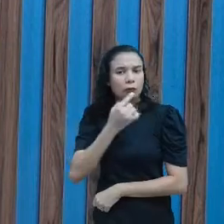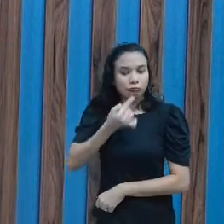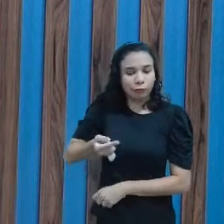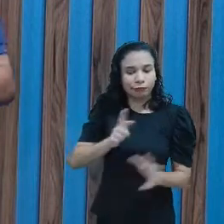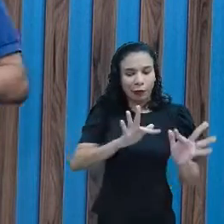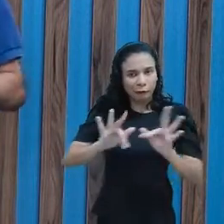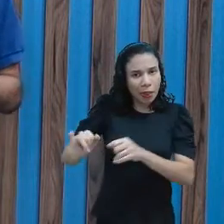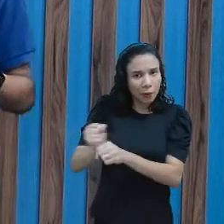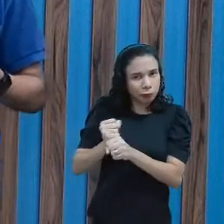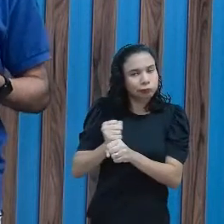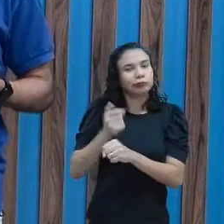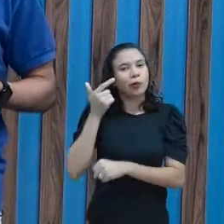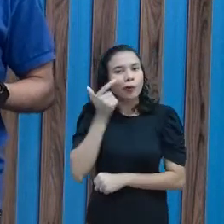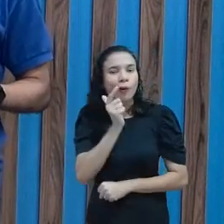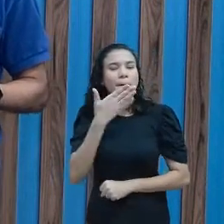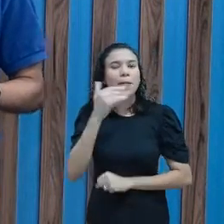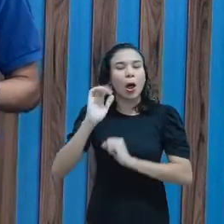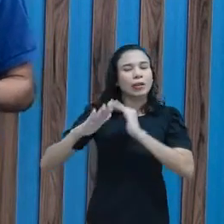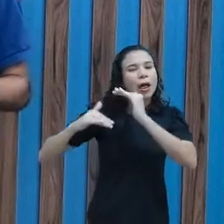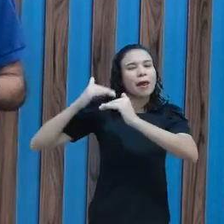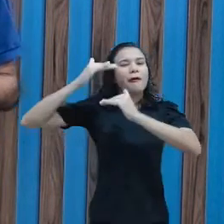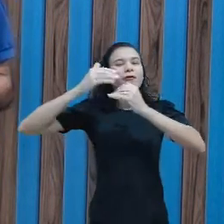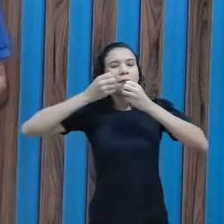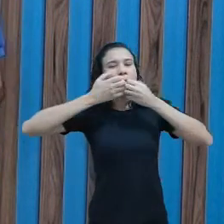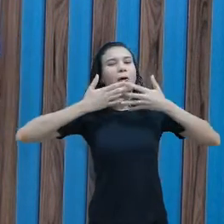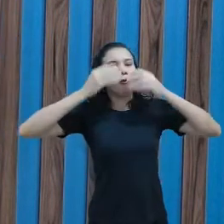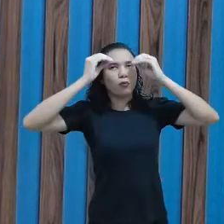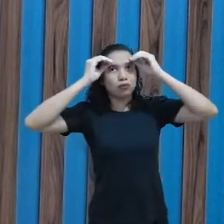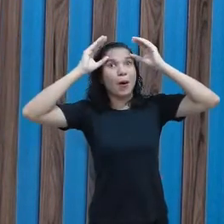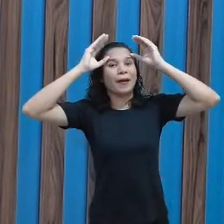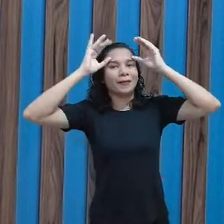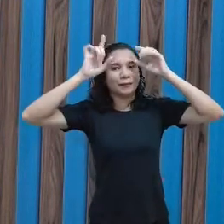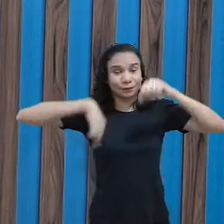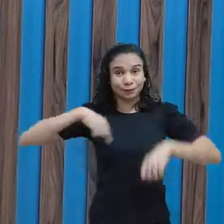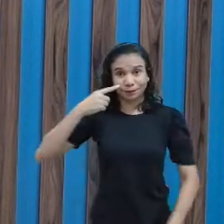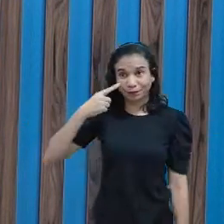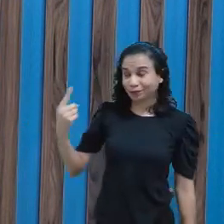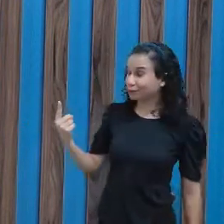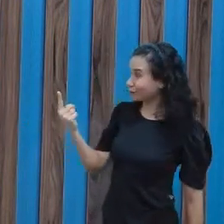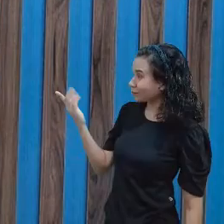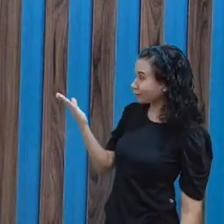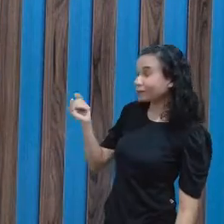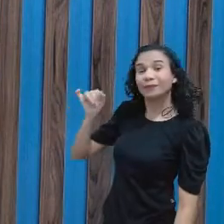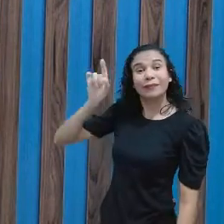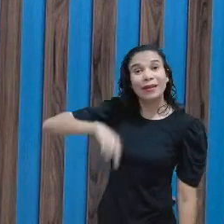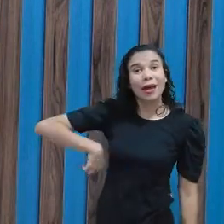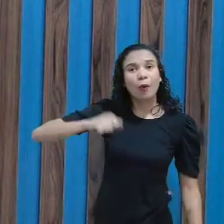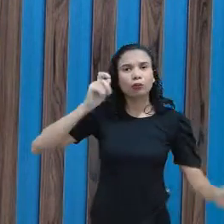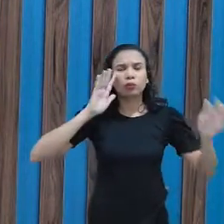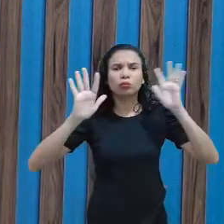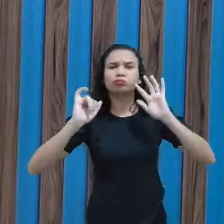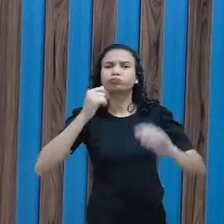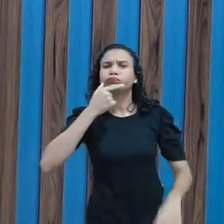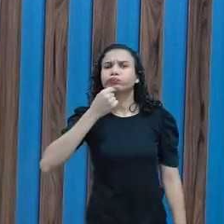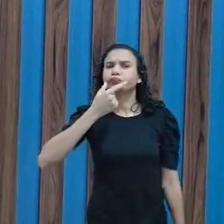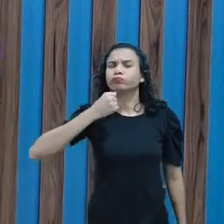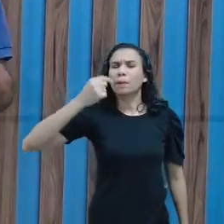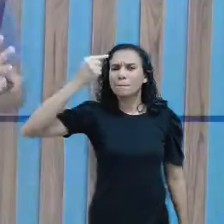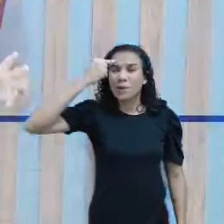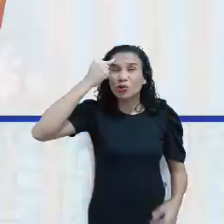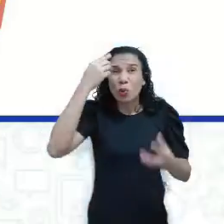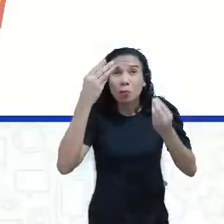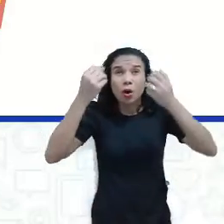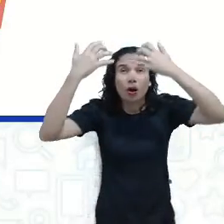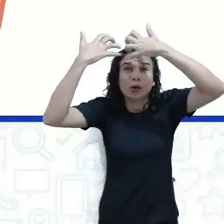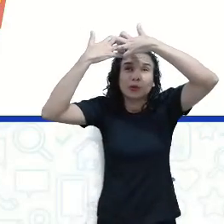do ano, você vai conseguir aí desenvolver numa boa, sem problema nenhum. Então, Pitágoras é o cara que pensou bastante a respeito de